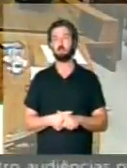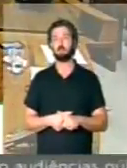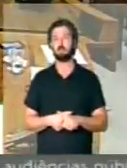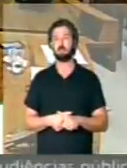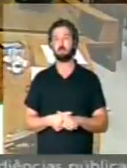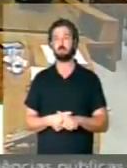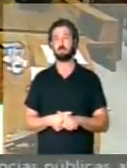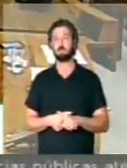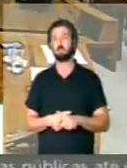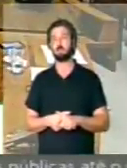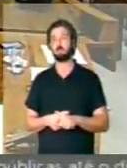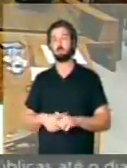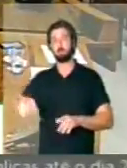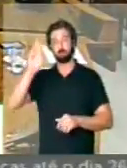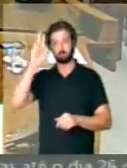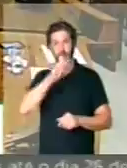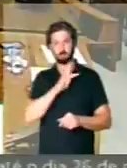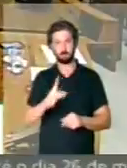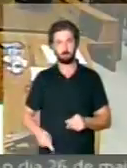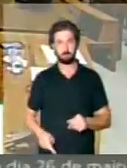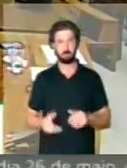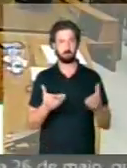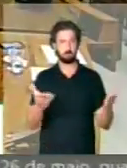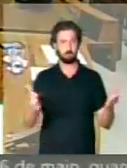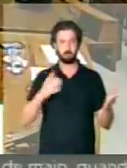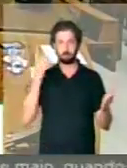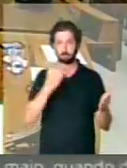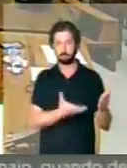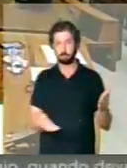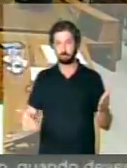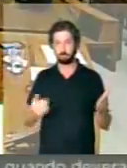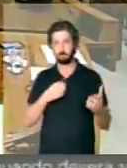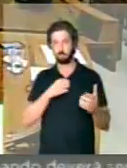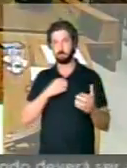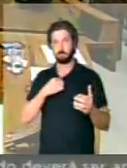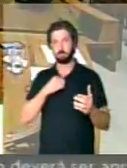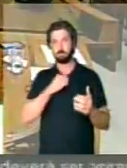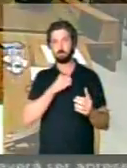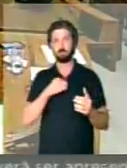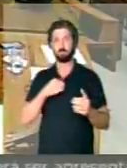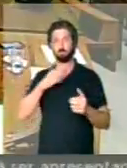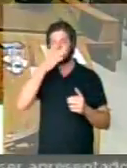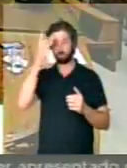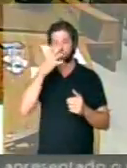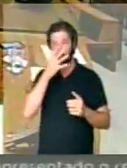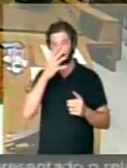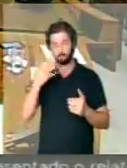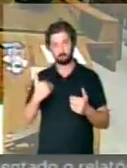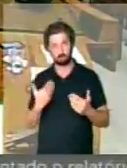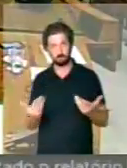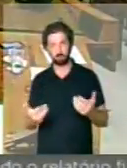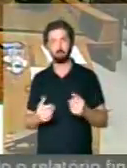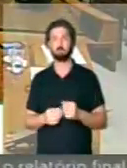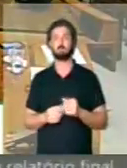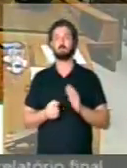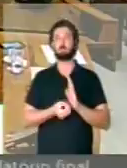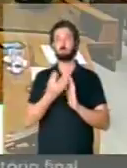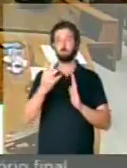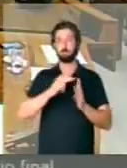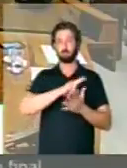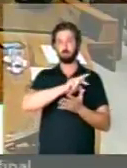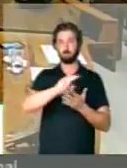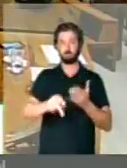Senhor presidente, senhoras e senhores parlamentares, amigos que nos ouvem e nos assistem através dos diversos